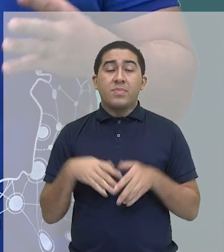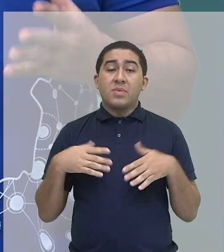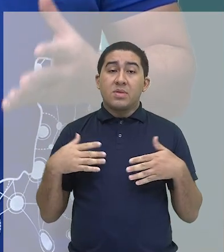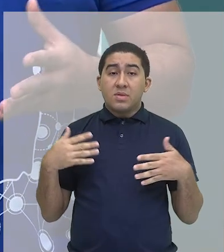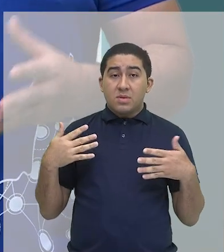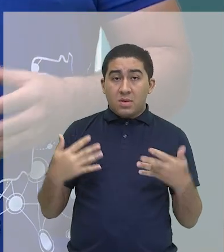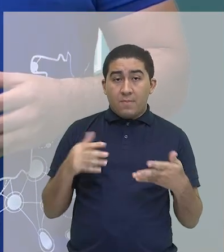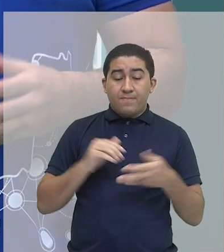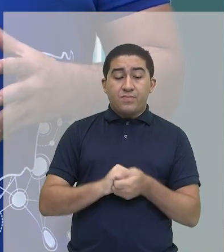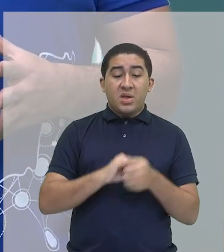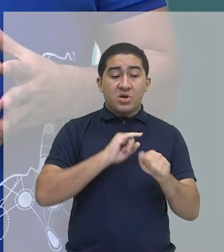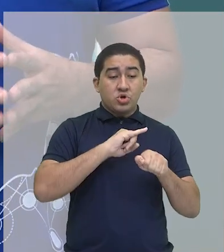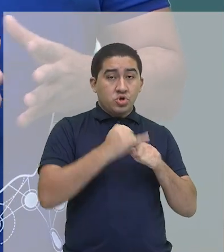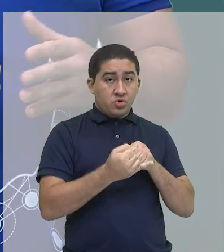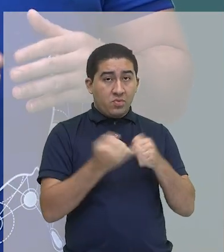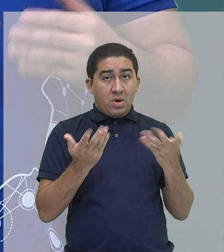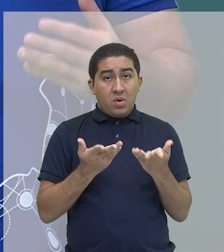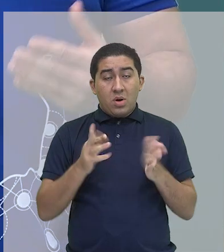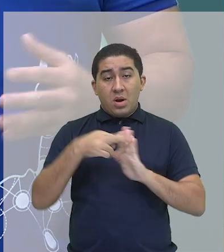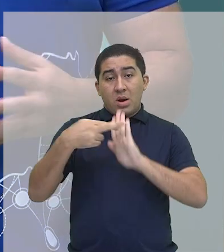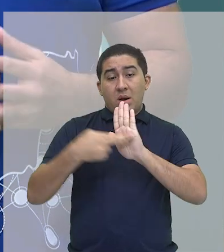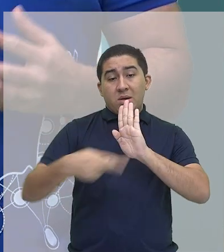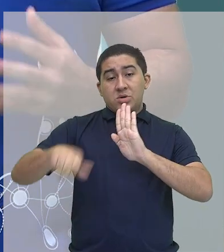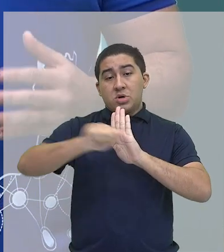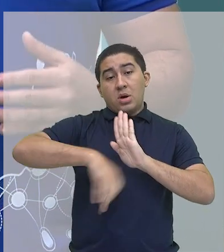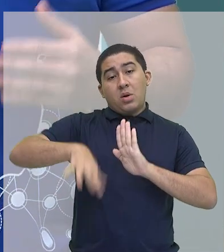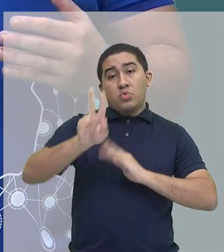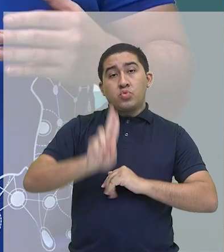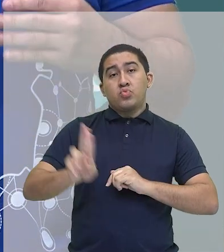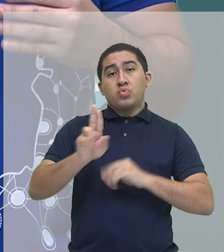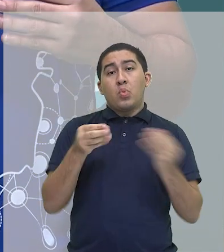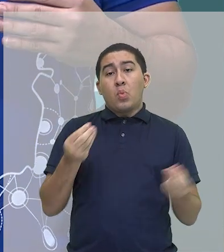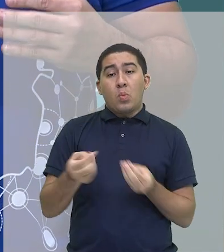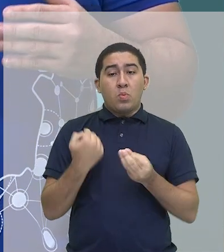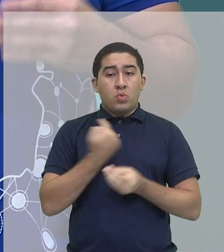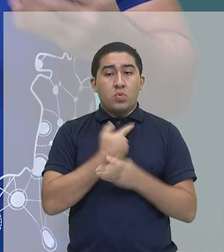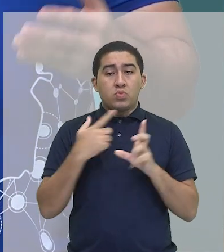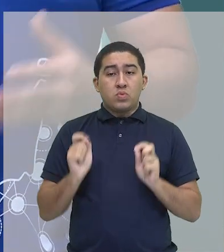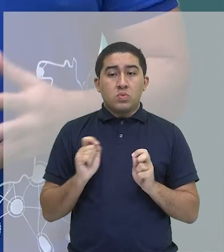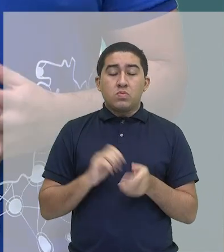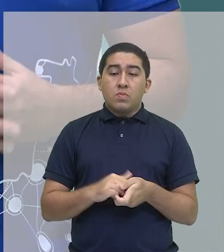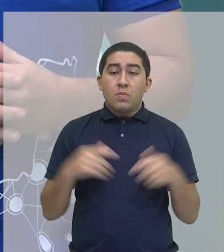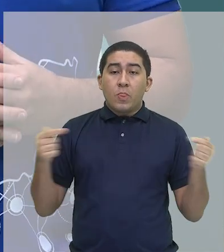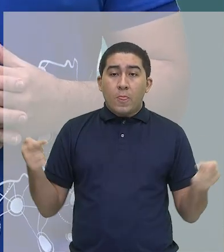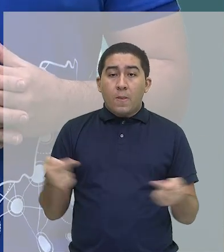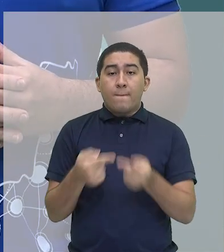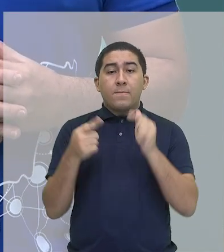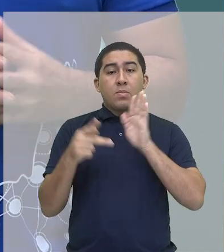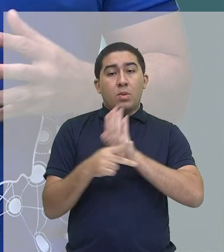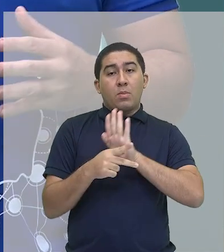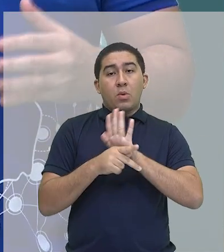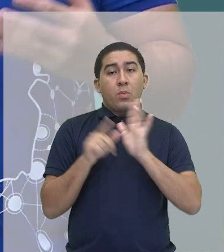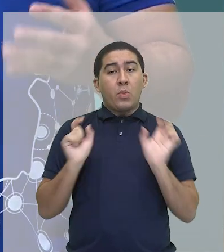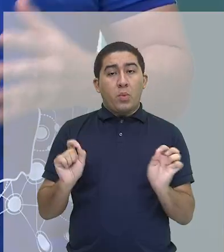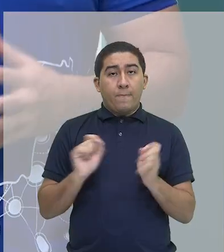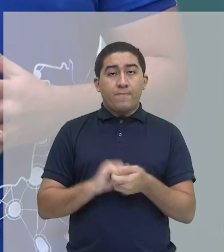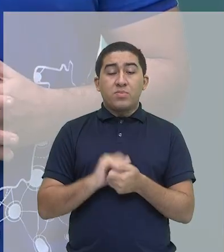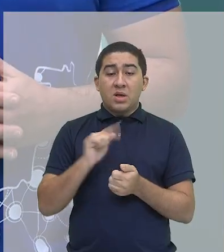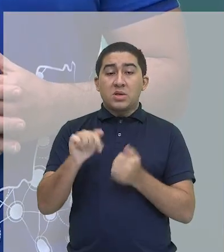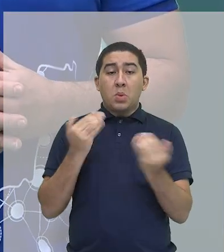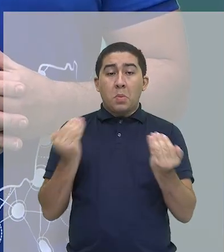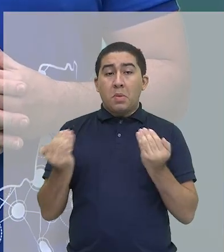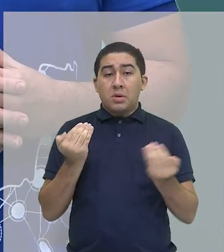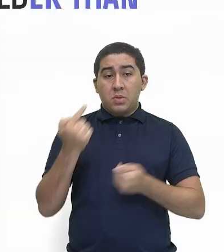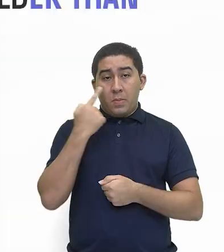dos adjectives, vamos ver aqui a regra geral, como que nós vamos formar esse comparativo.